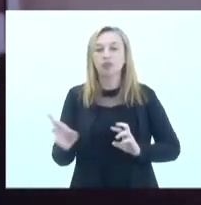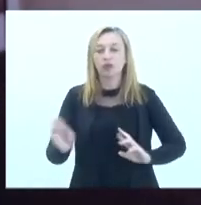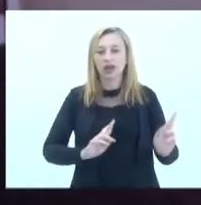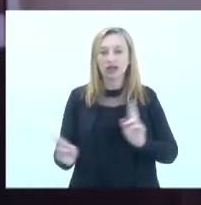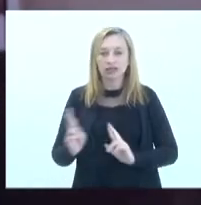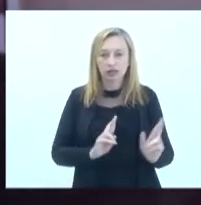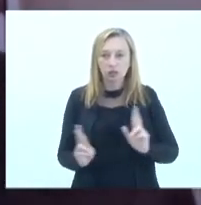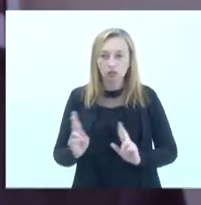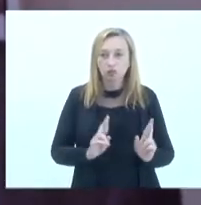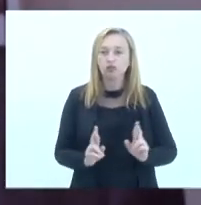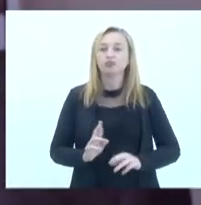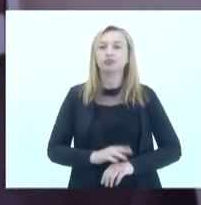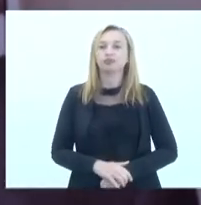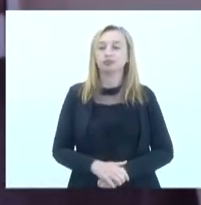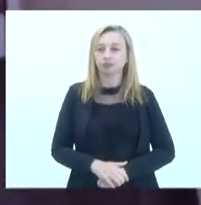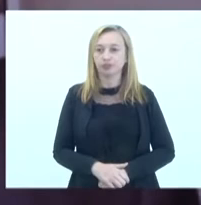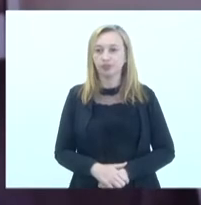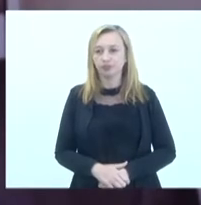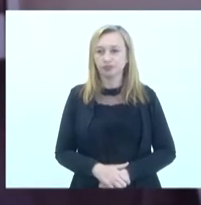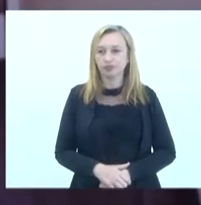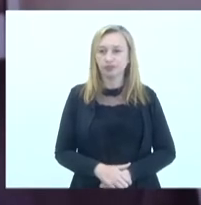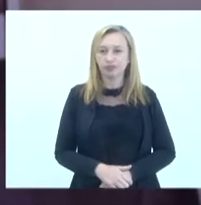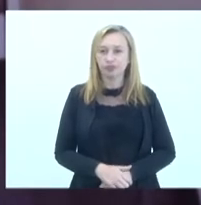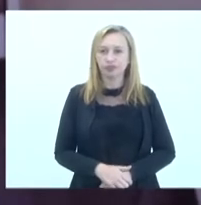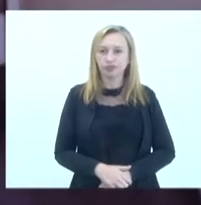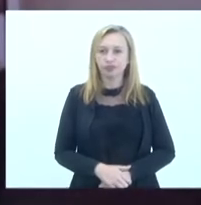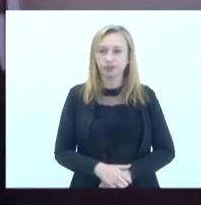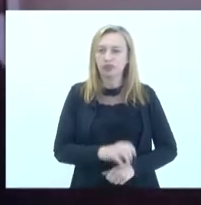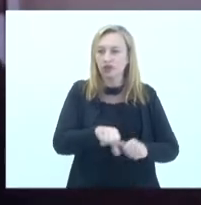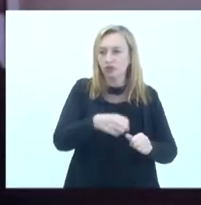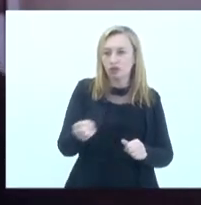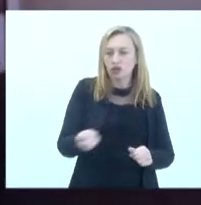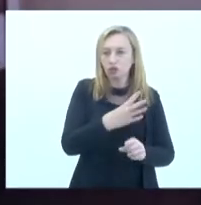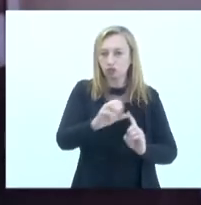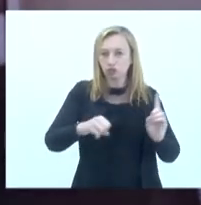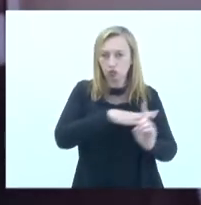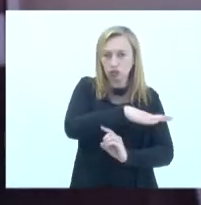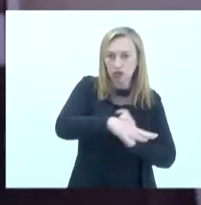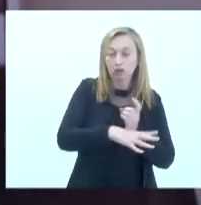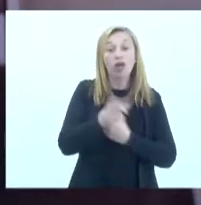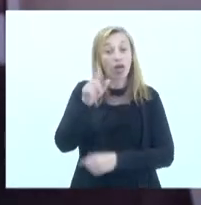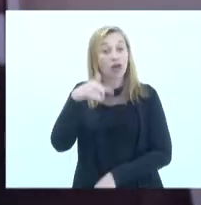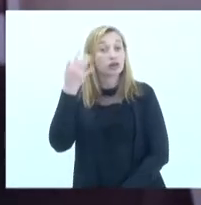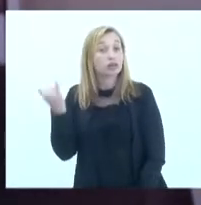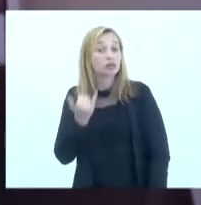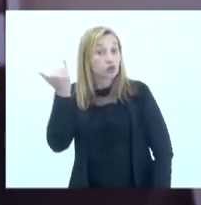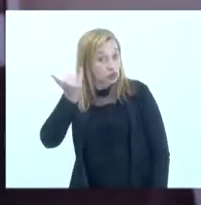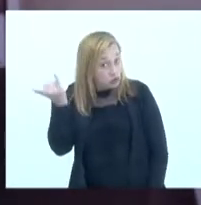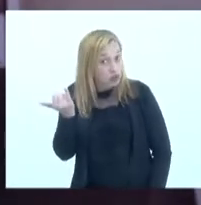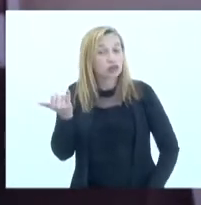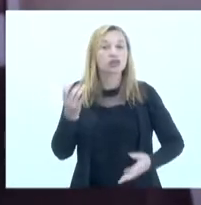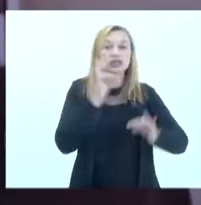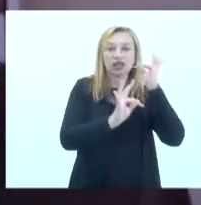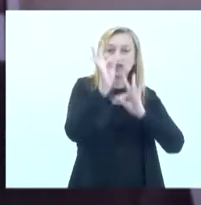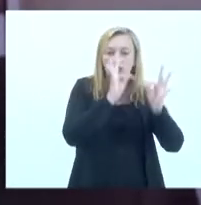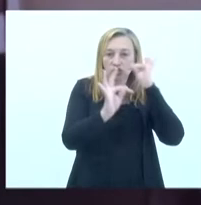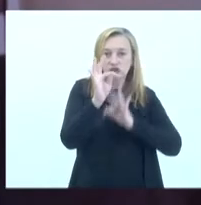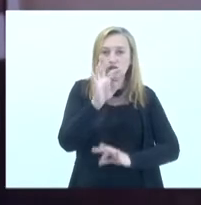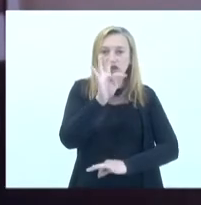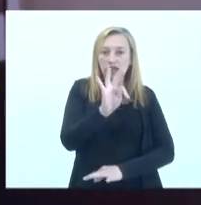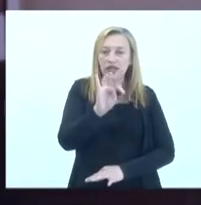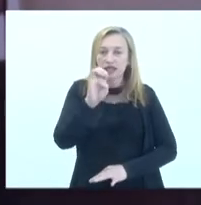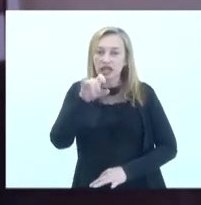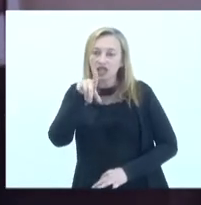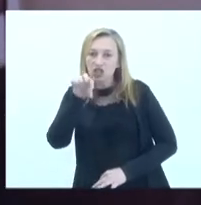direta com a inovação social, é um aspecto importante, é uma incubadora de tecnologia, TechSol,